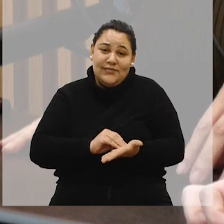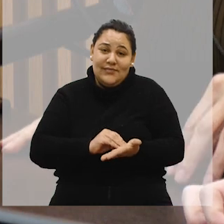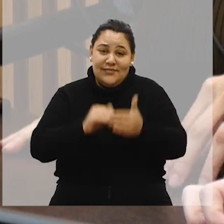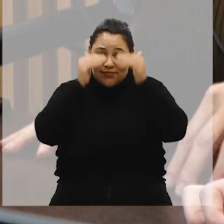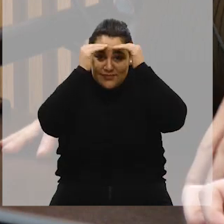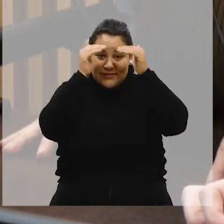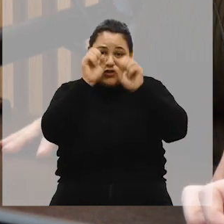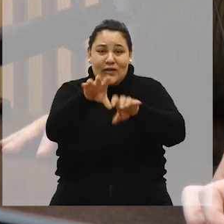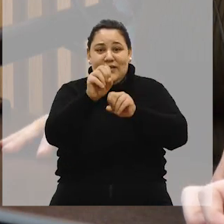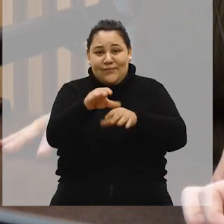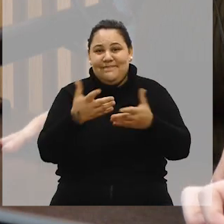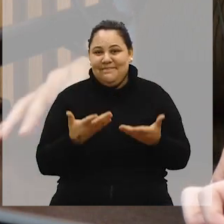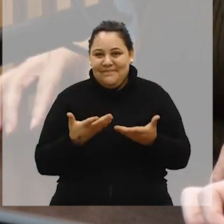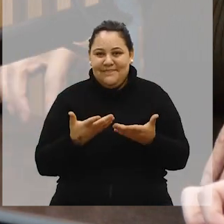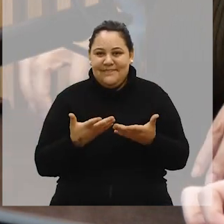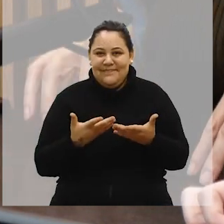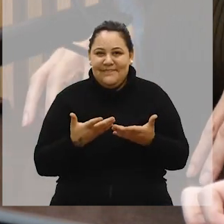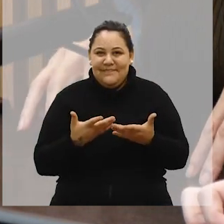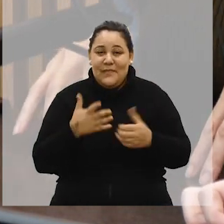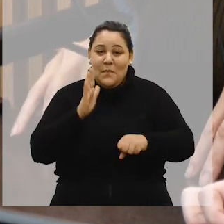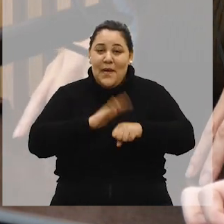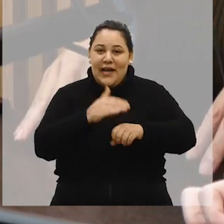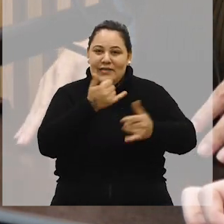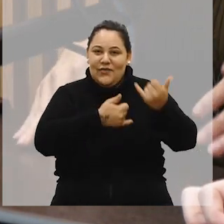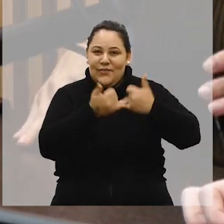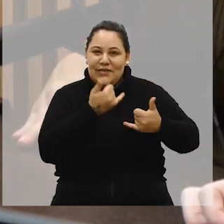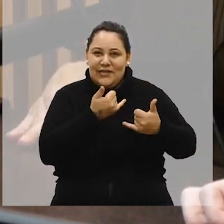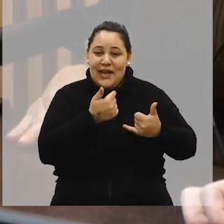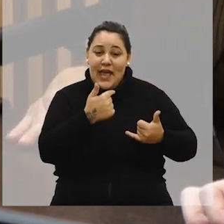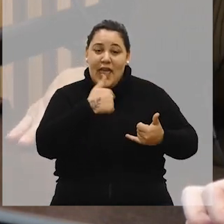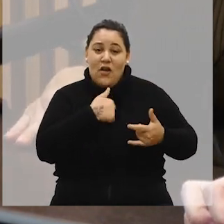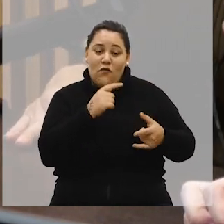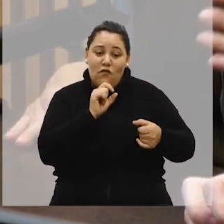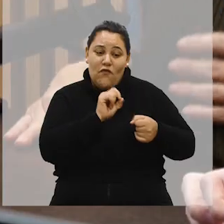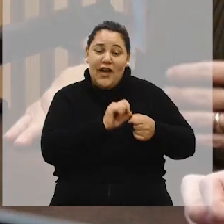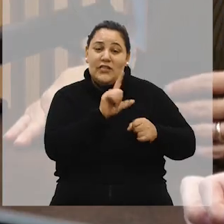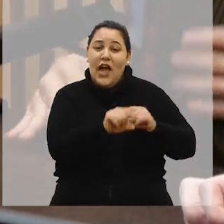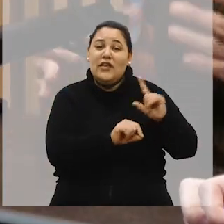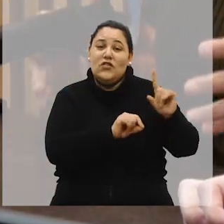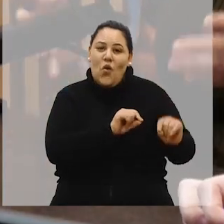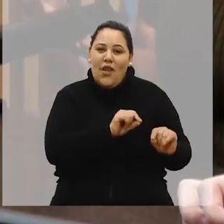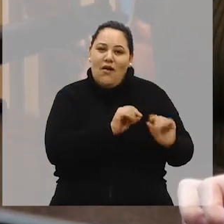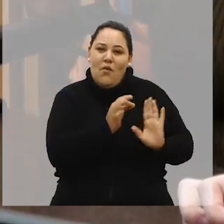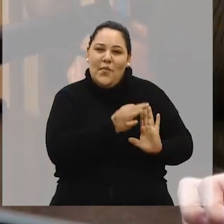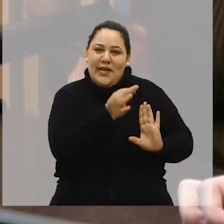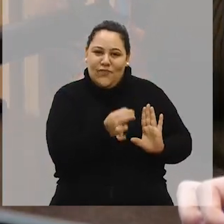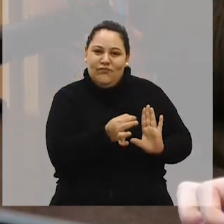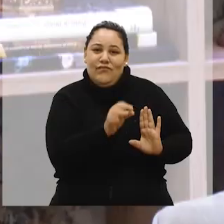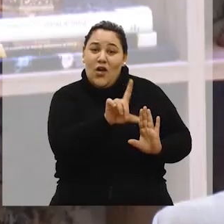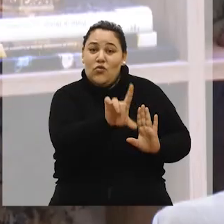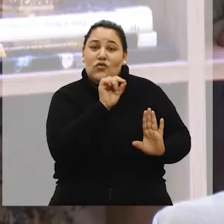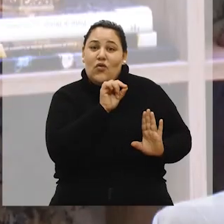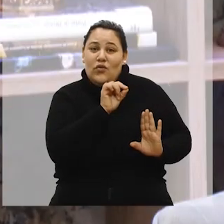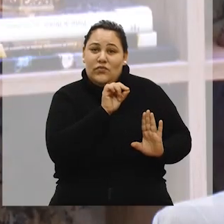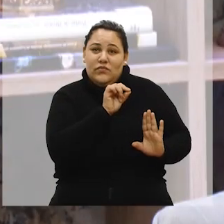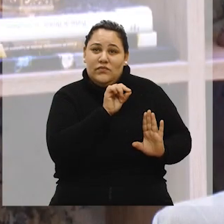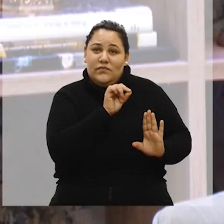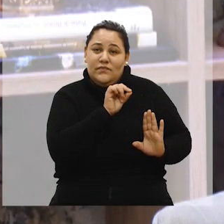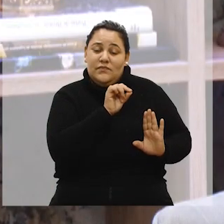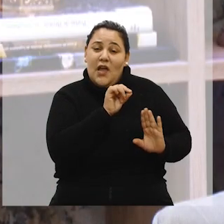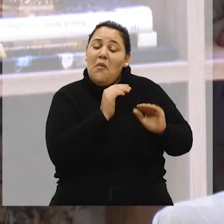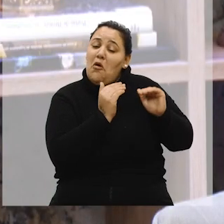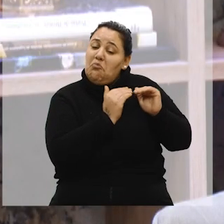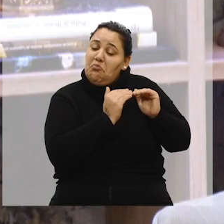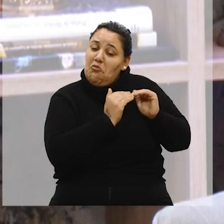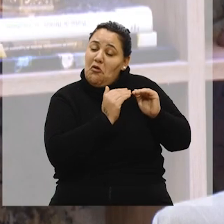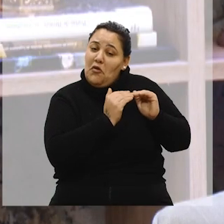Porque daí, com a educação, mais informação, eu faço as escolhas de posicionamento que podem ser aquelas que vêm de encontro